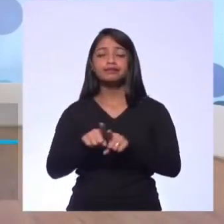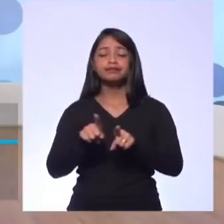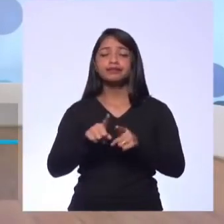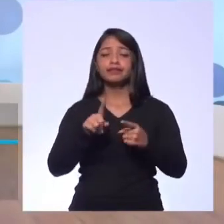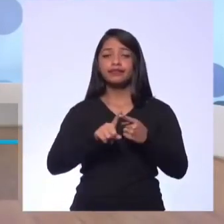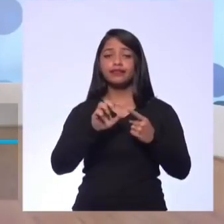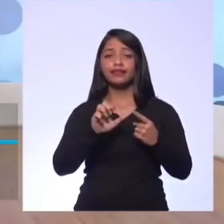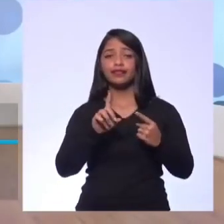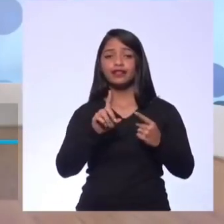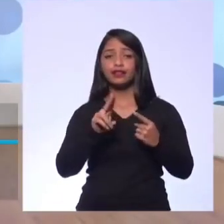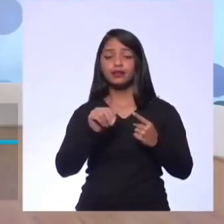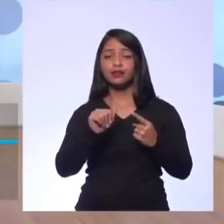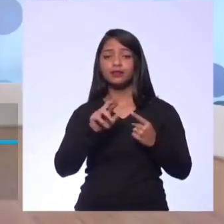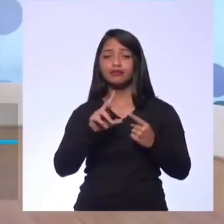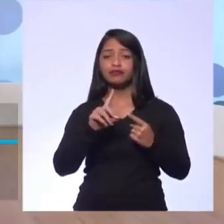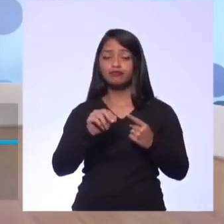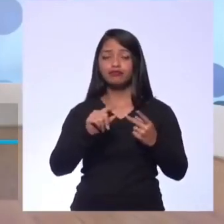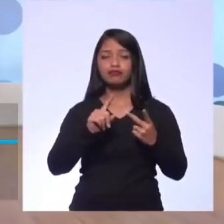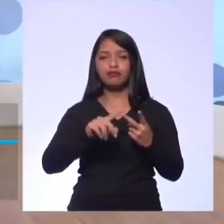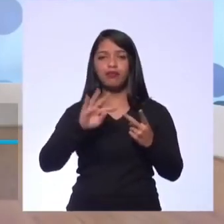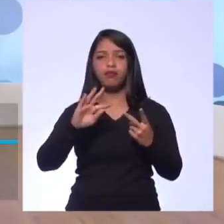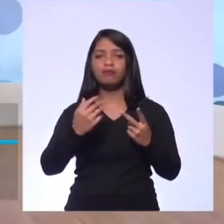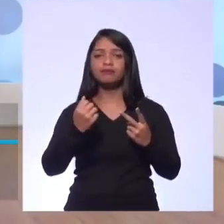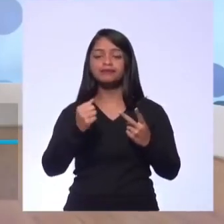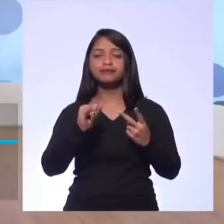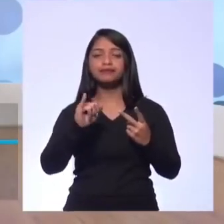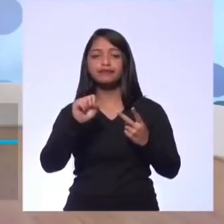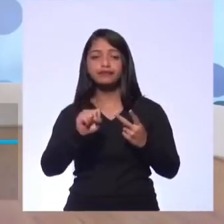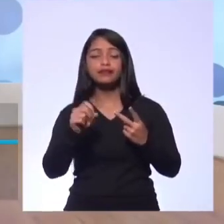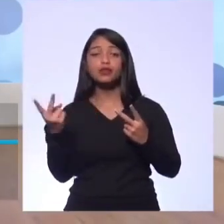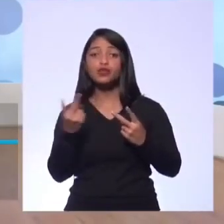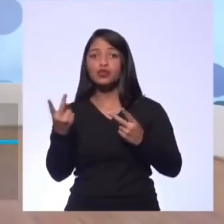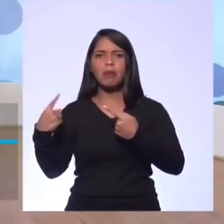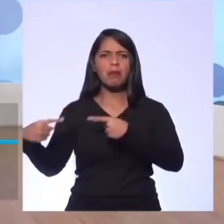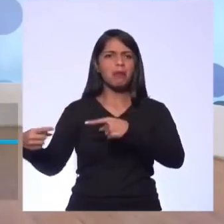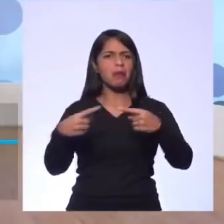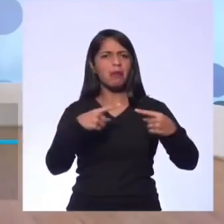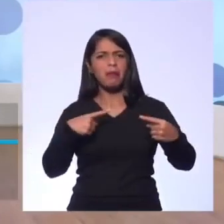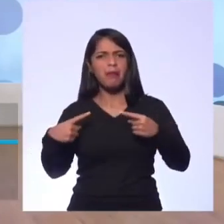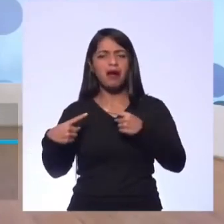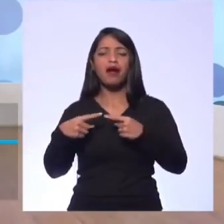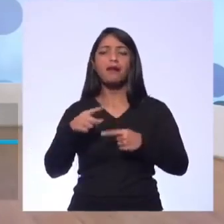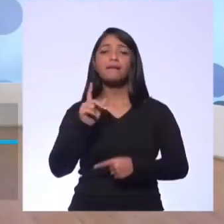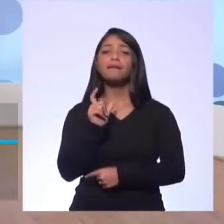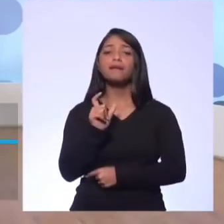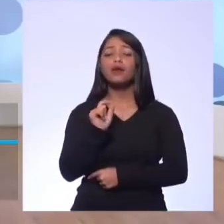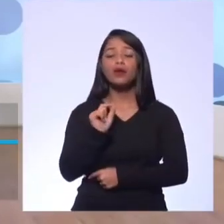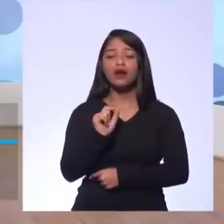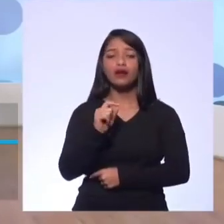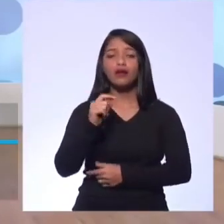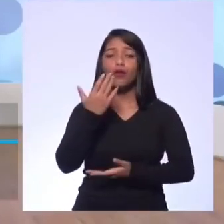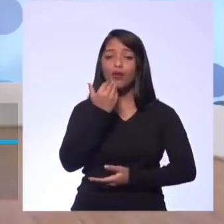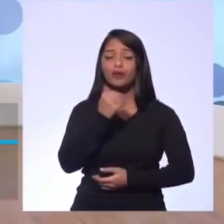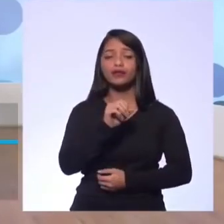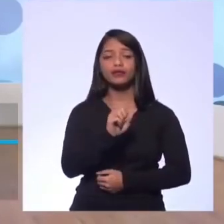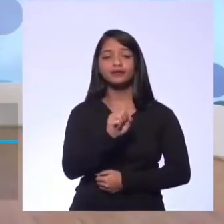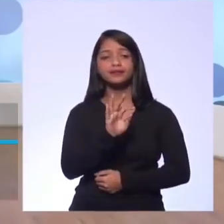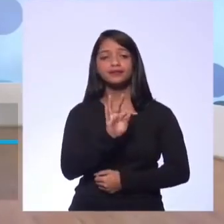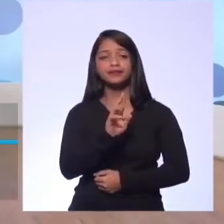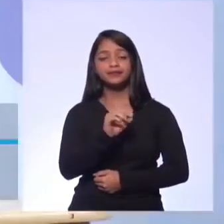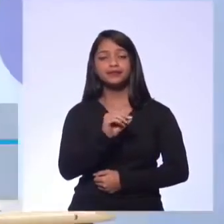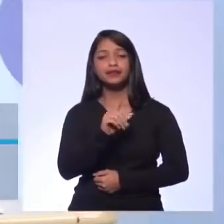Certo. falou estrogonofe que é alemão. Não, é da Rússia. Isso, então, ó. Só Cuida... tem uma briga minha e do Ed aqui, que ele diz